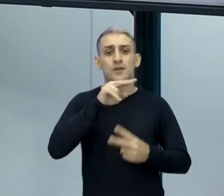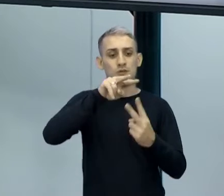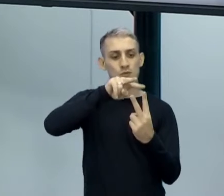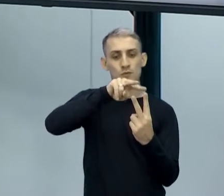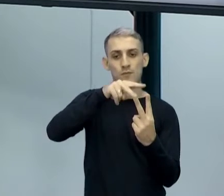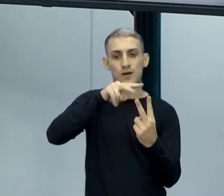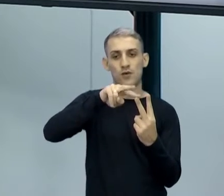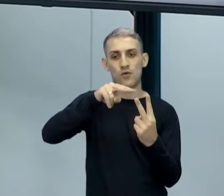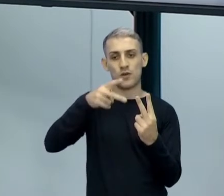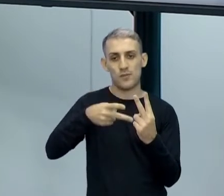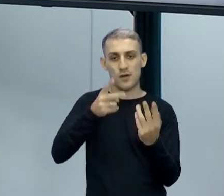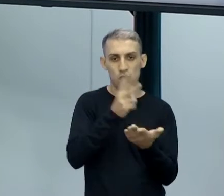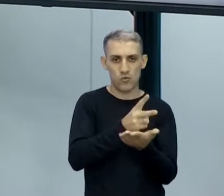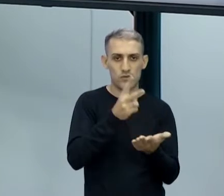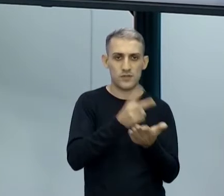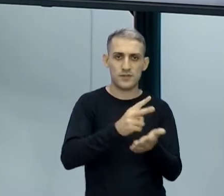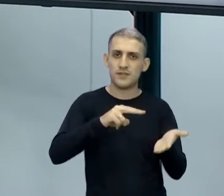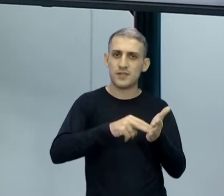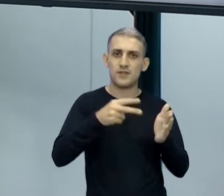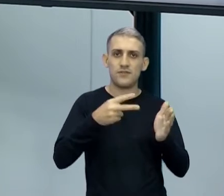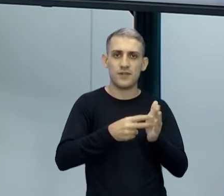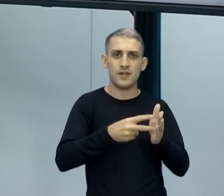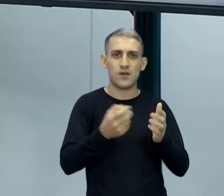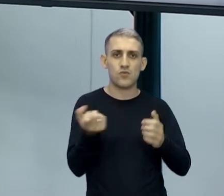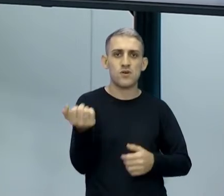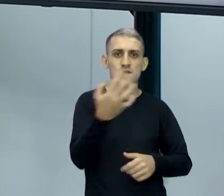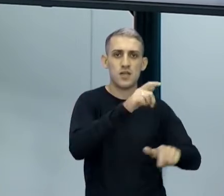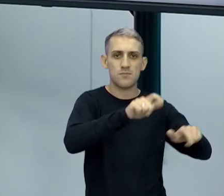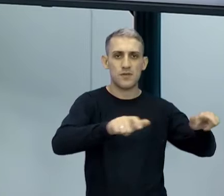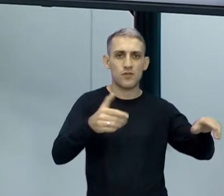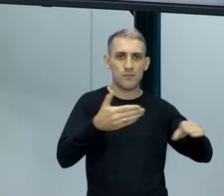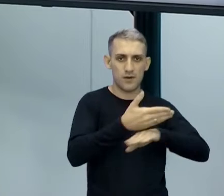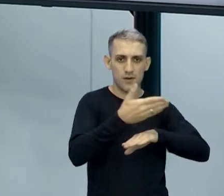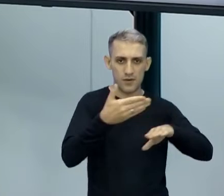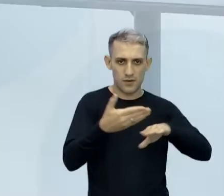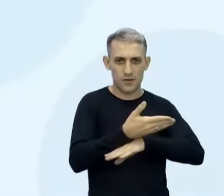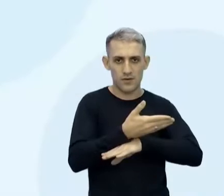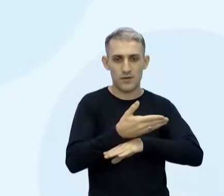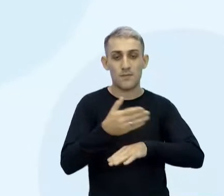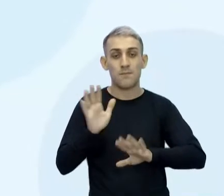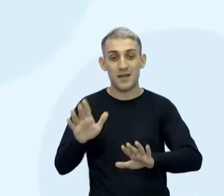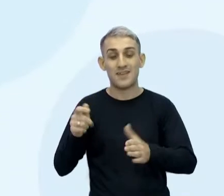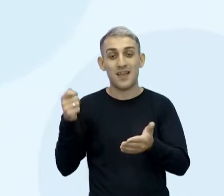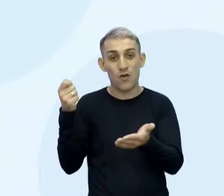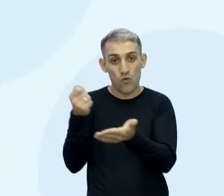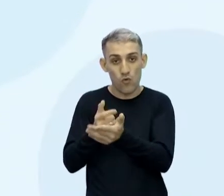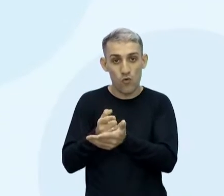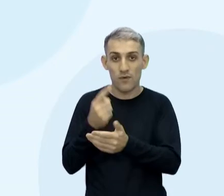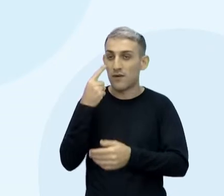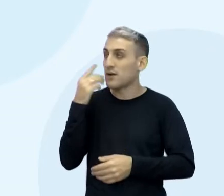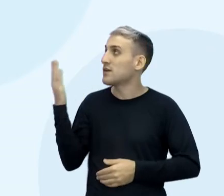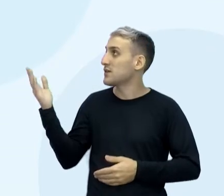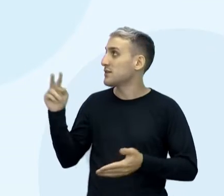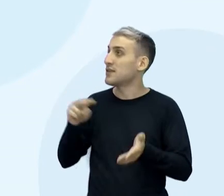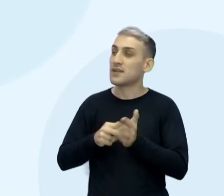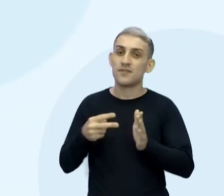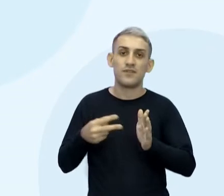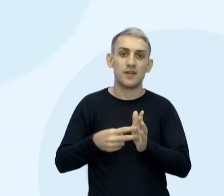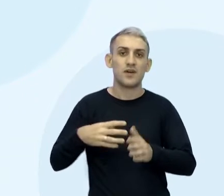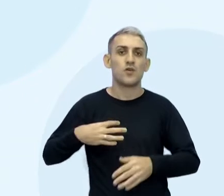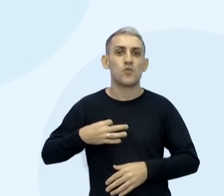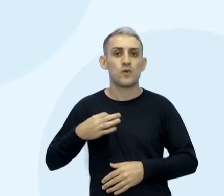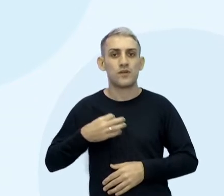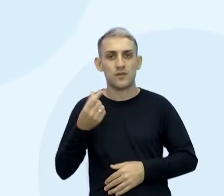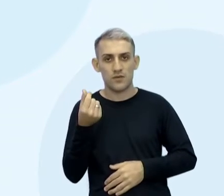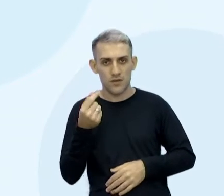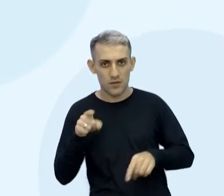ímpar, a constante seria a quantidade de jogadores. Tá? Nessa compra, a constante é o preço da camiseta e é o